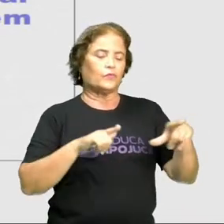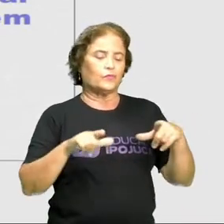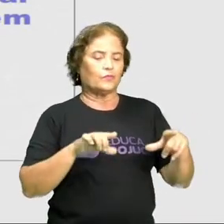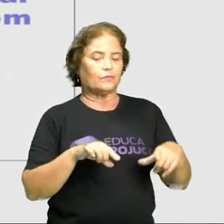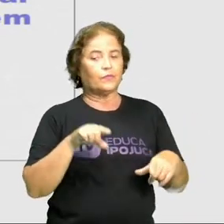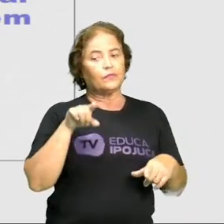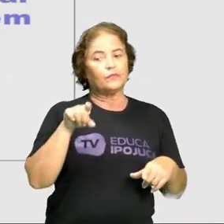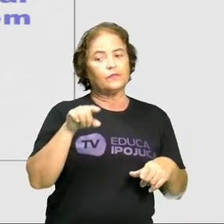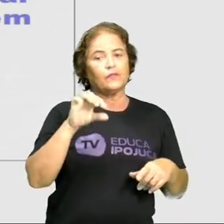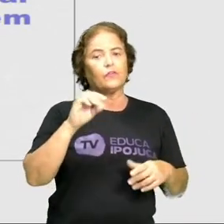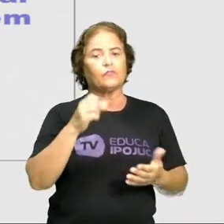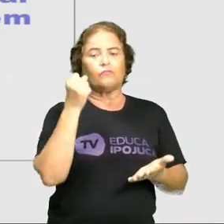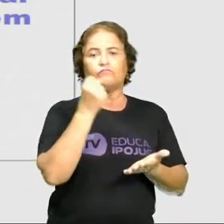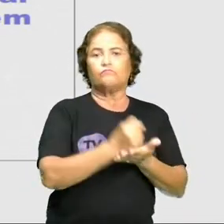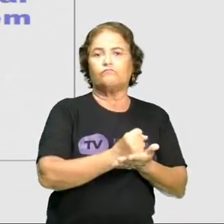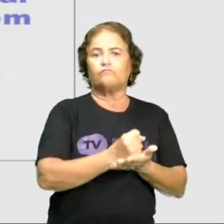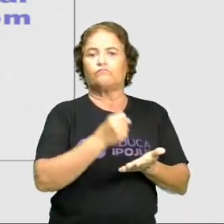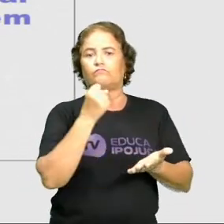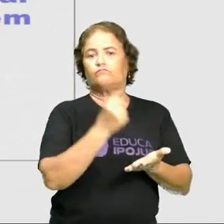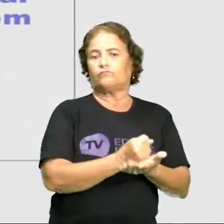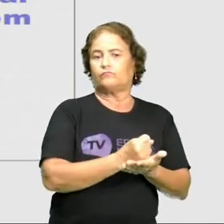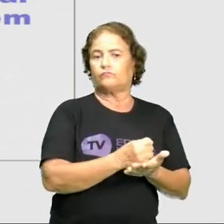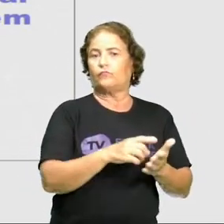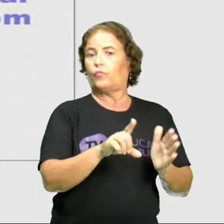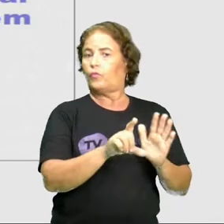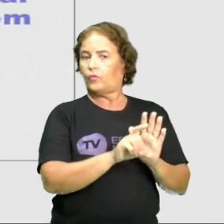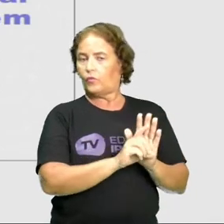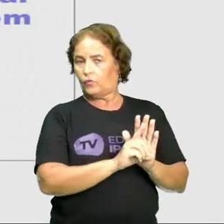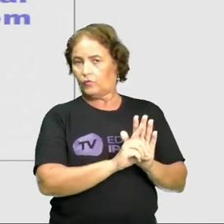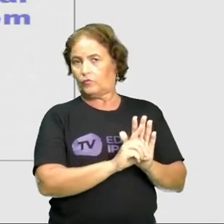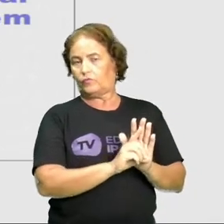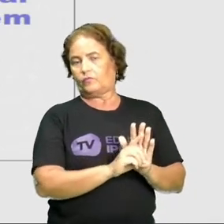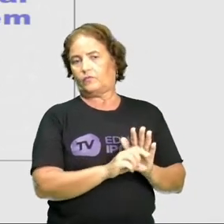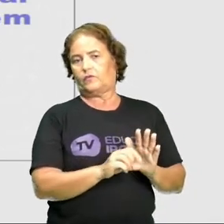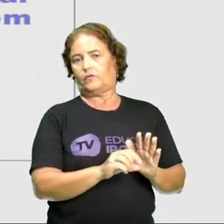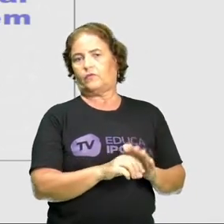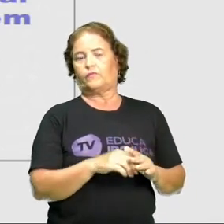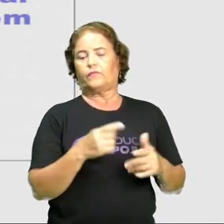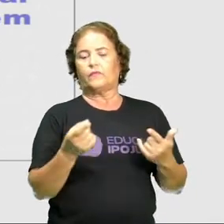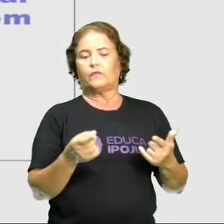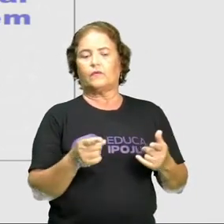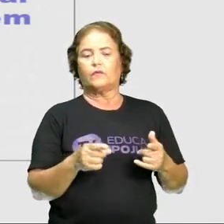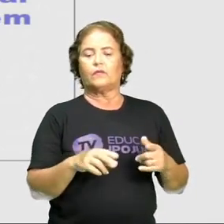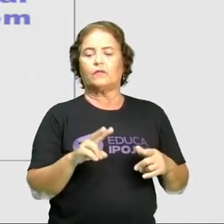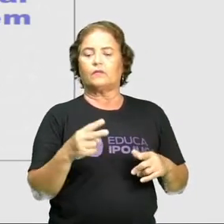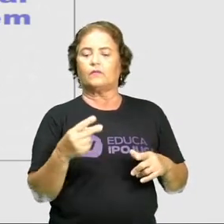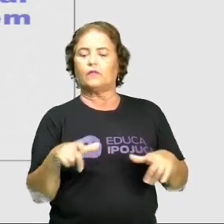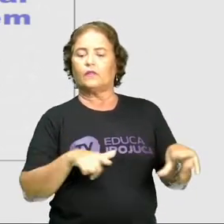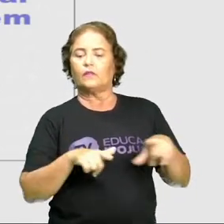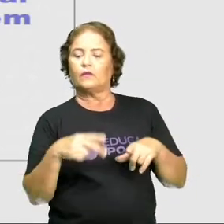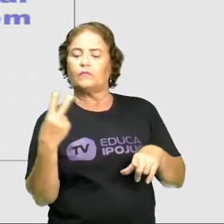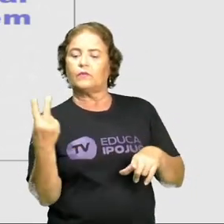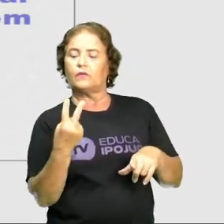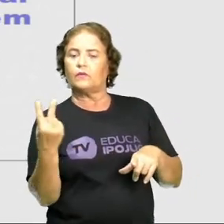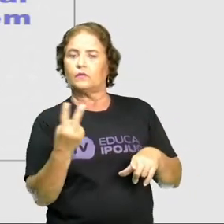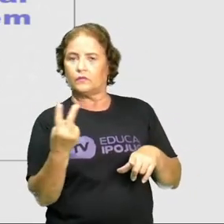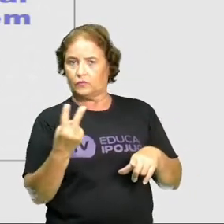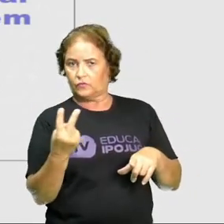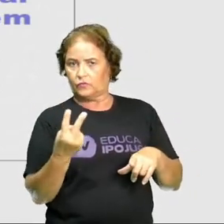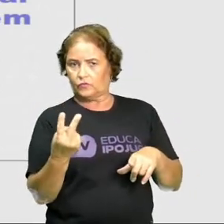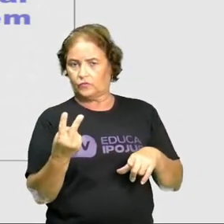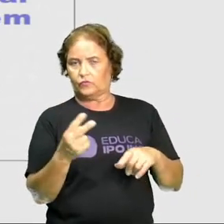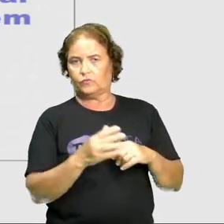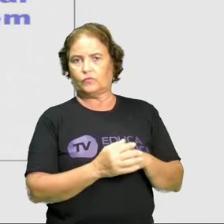trabalho. Ele aqui já tem trabalho em duas funções, em dois significados diferentes. Quando ele diz trabalho em